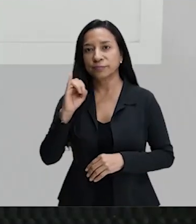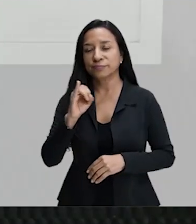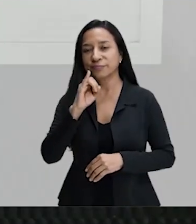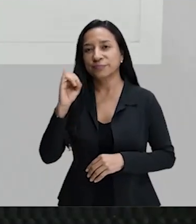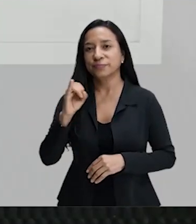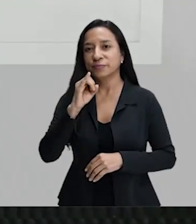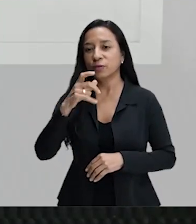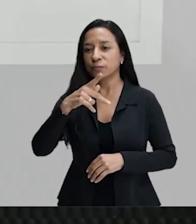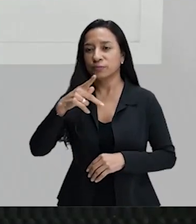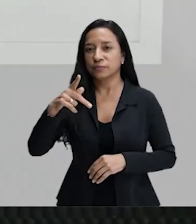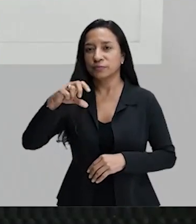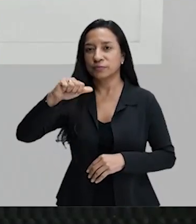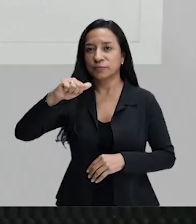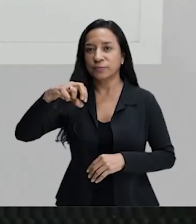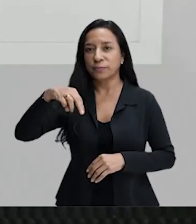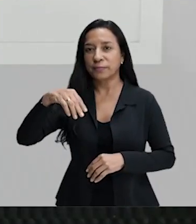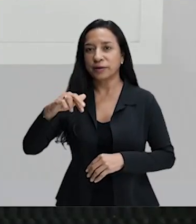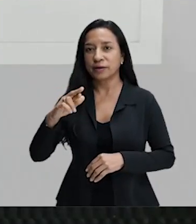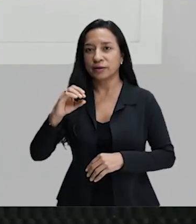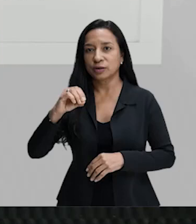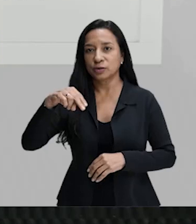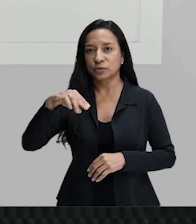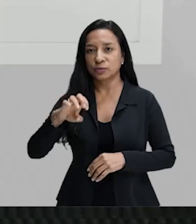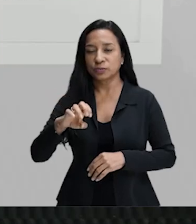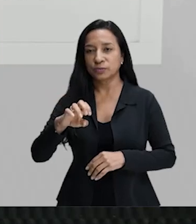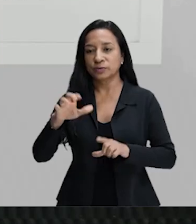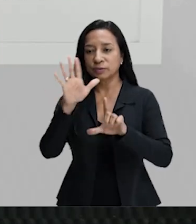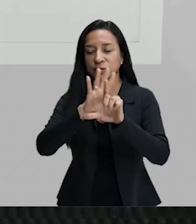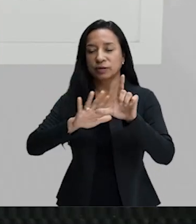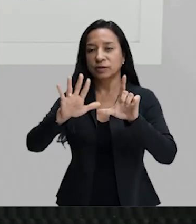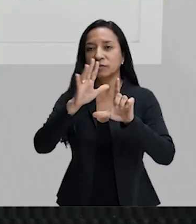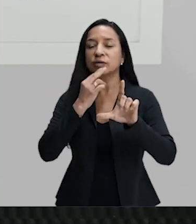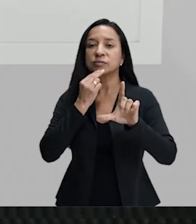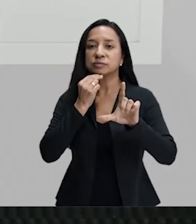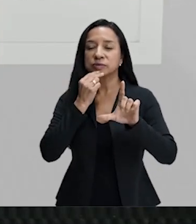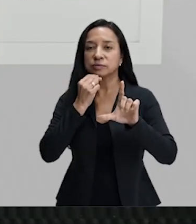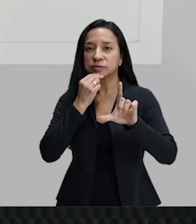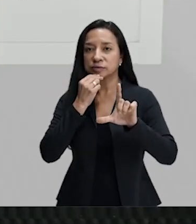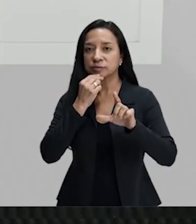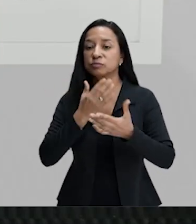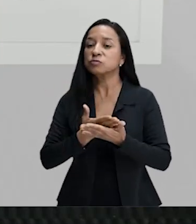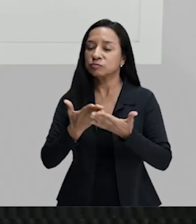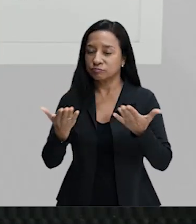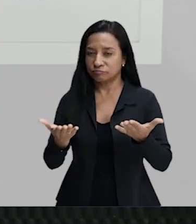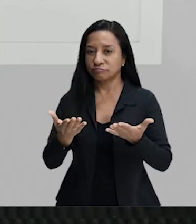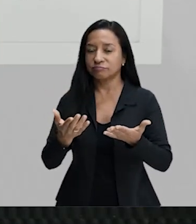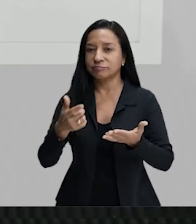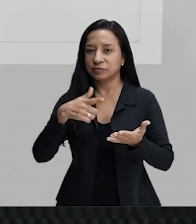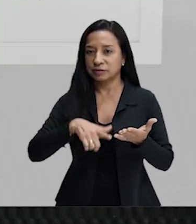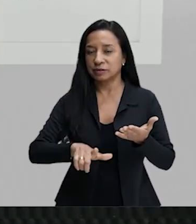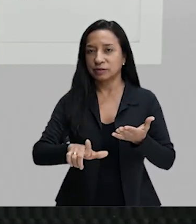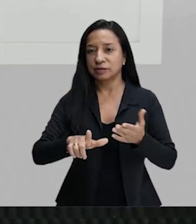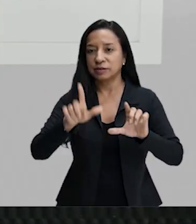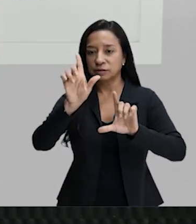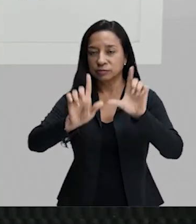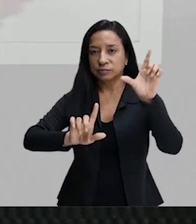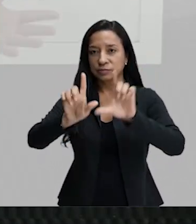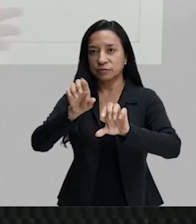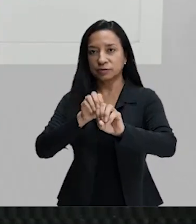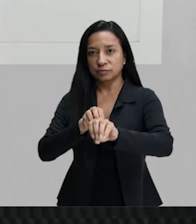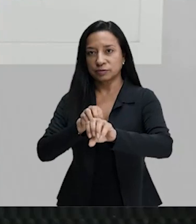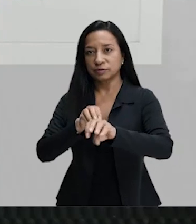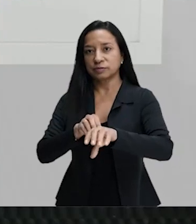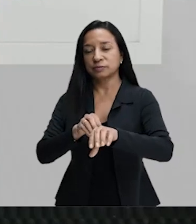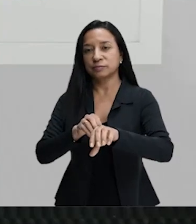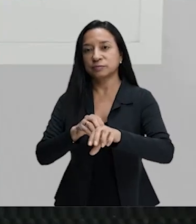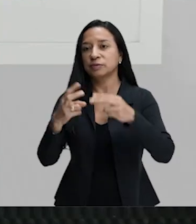Olá pessoal, aqui é o professor Maroni Beck, professor da plataforma Gonçalves Dias. Estou aqui com vocês mais uma vez na TV Educação, no